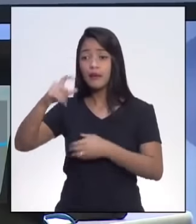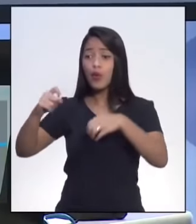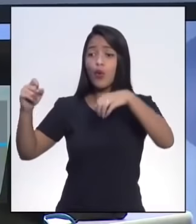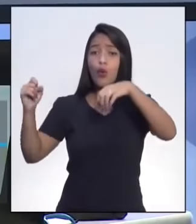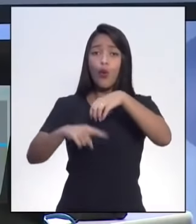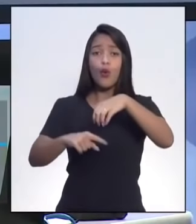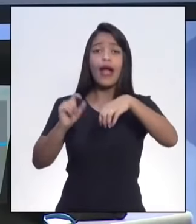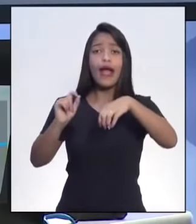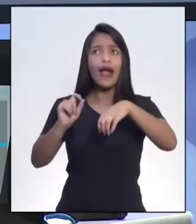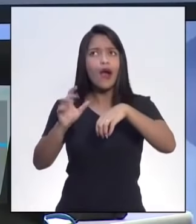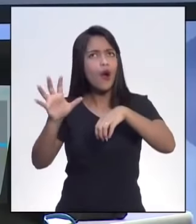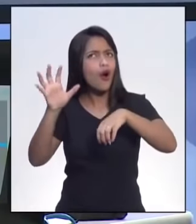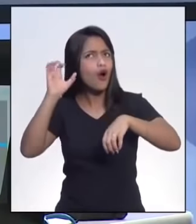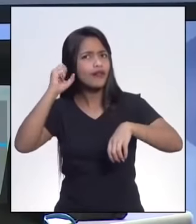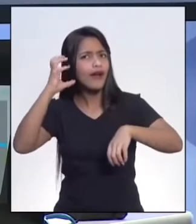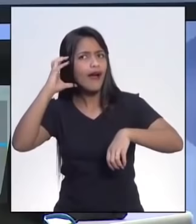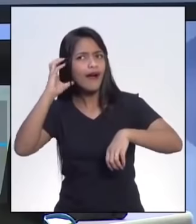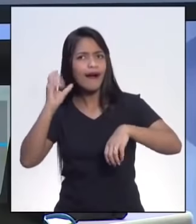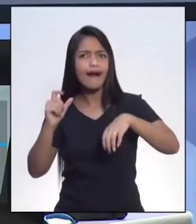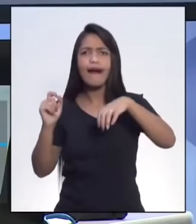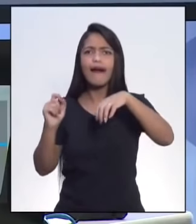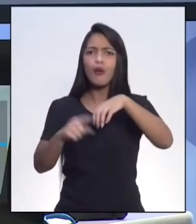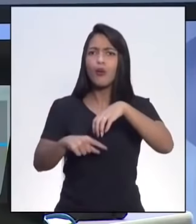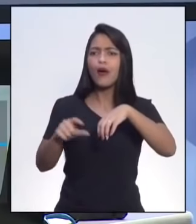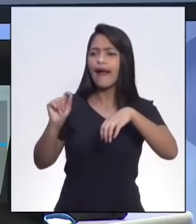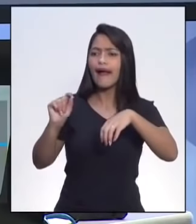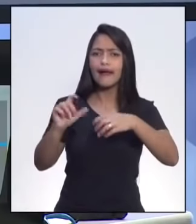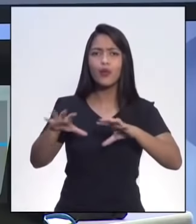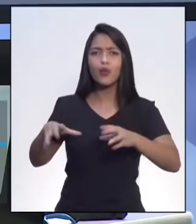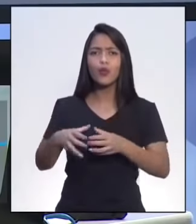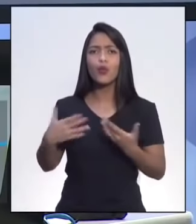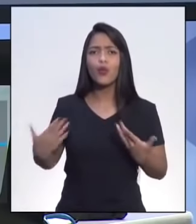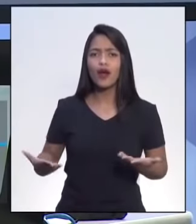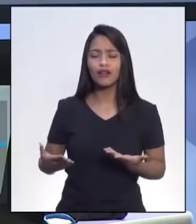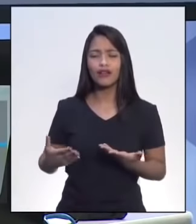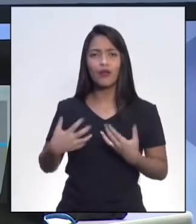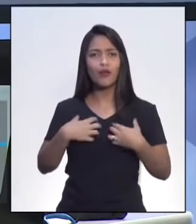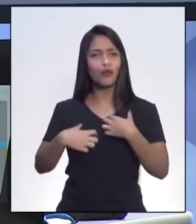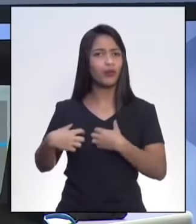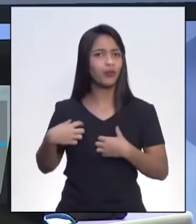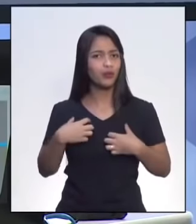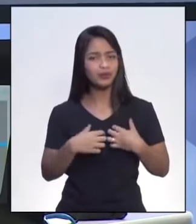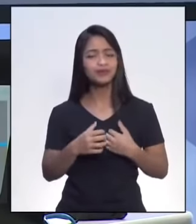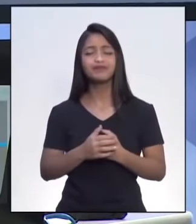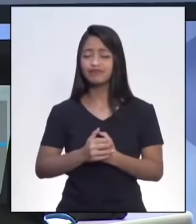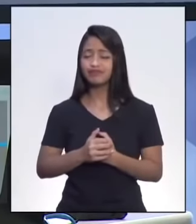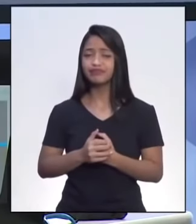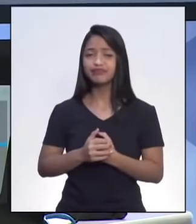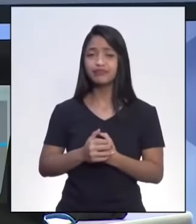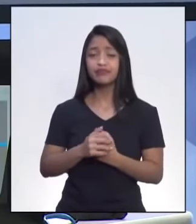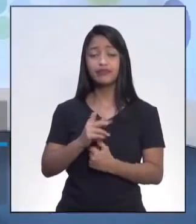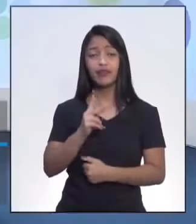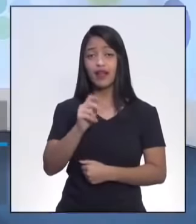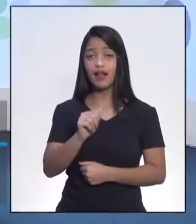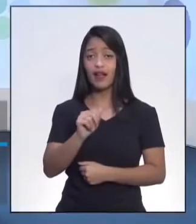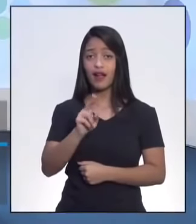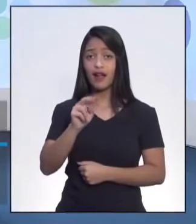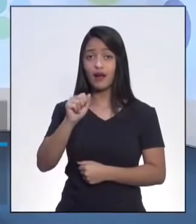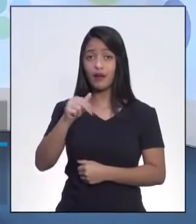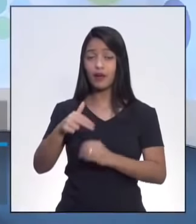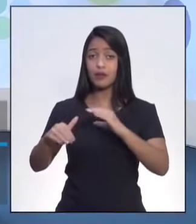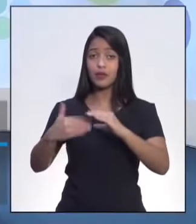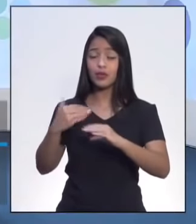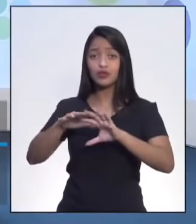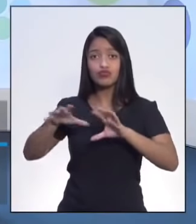Quem mais? Sim, ele fala da torcida. A torcida foi a loucura. A torcida foi a loucura. Souza. Virada